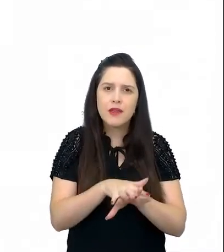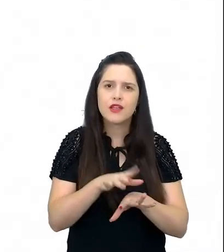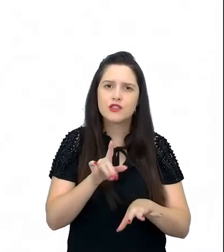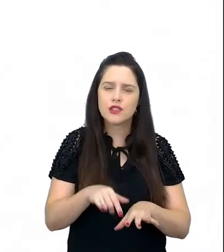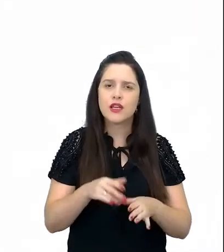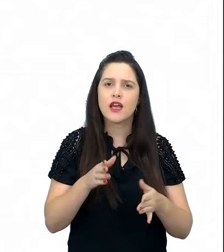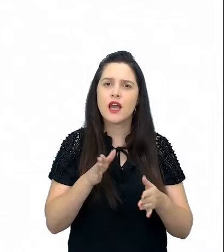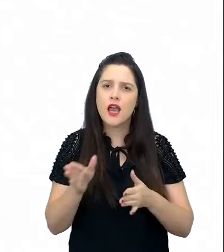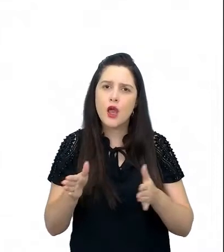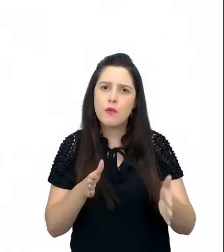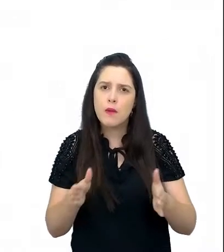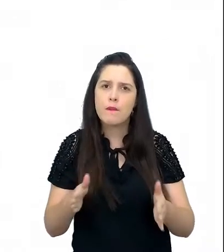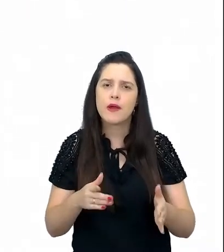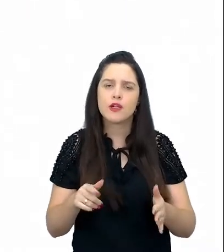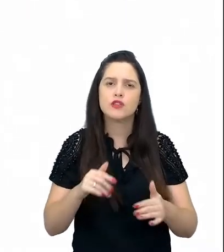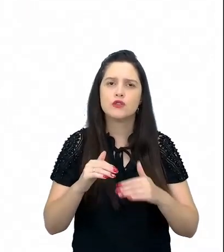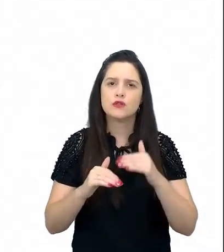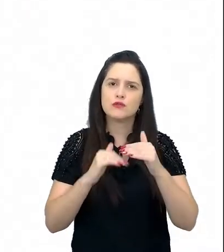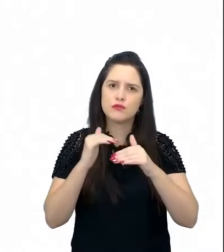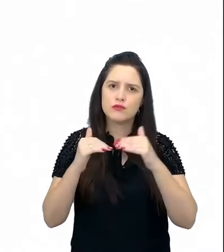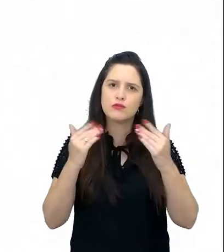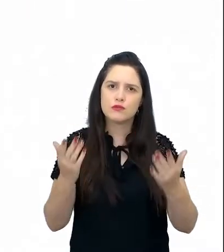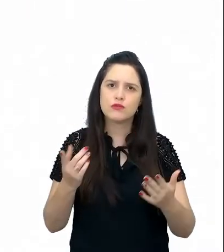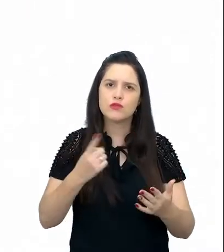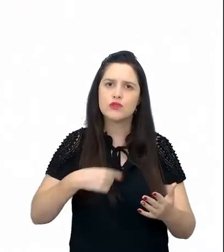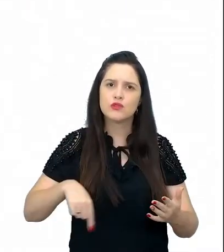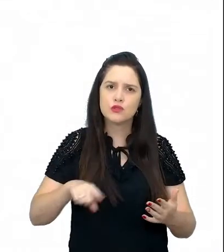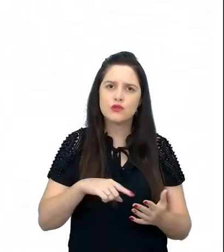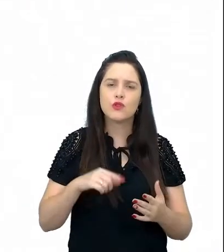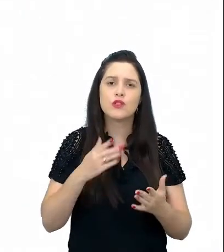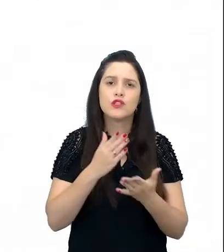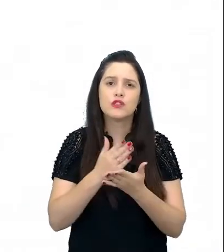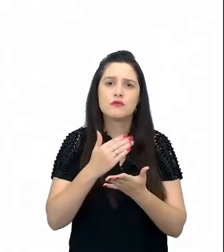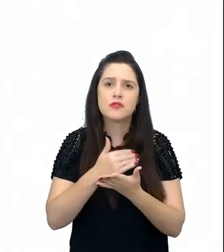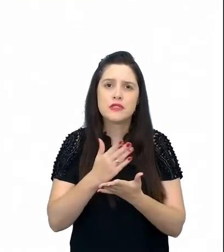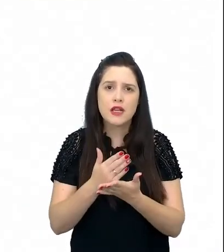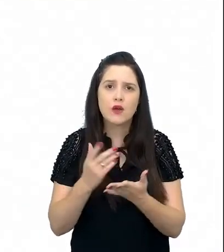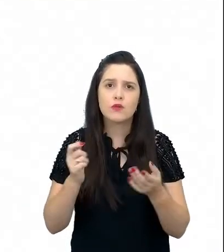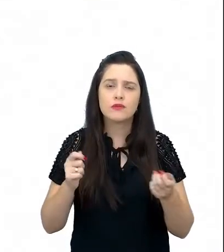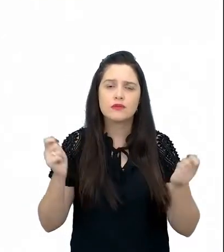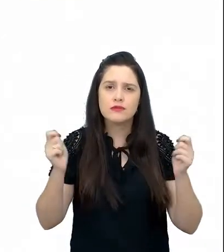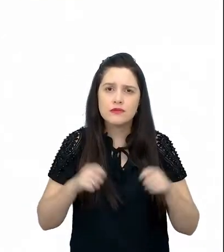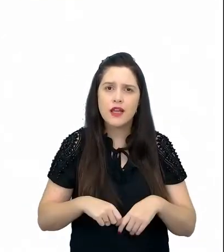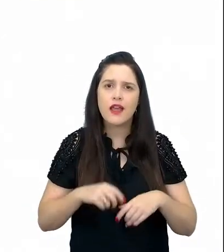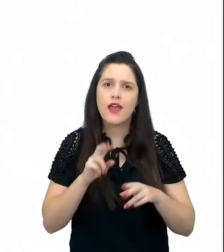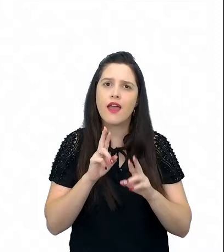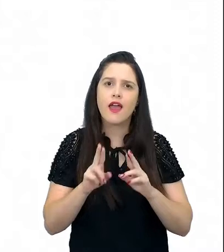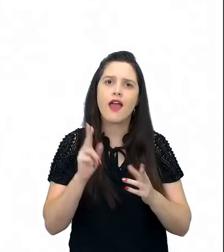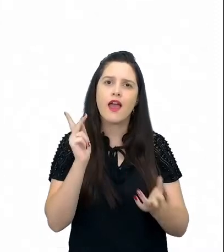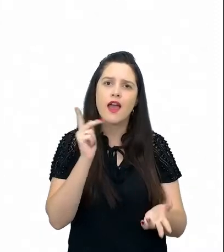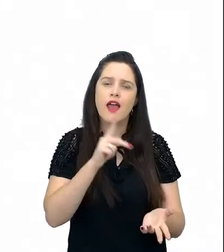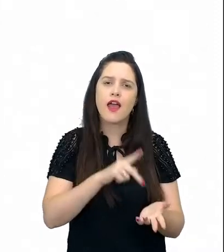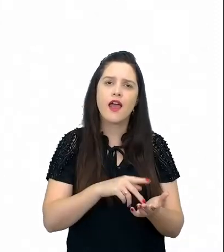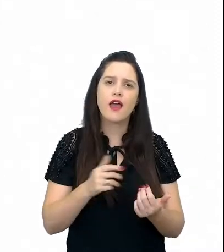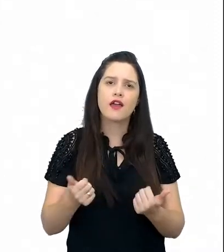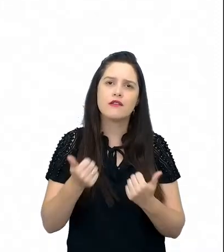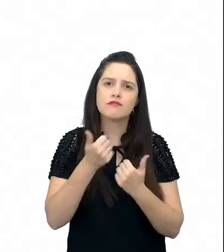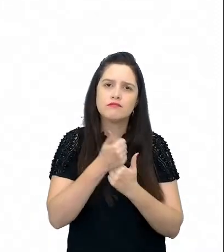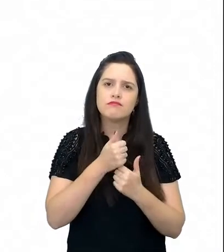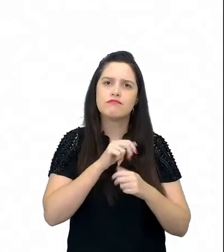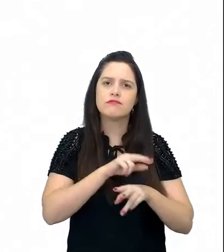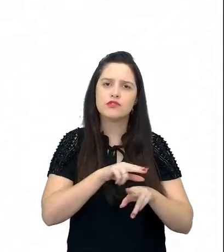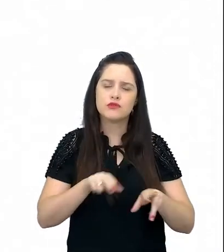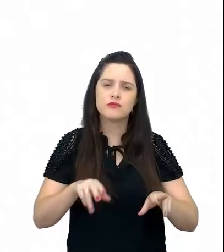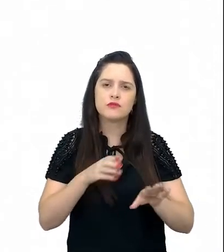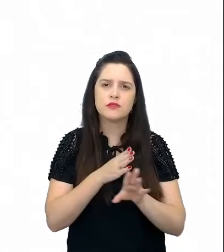parte dividida pela outra. Então, quando eu tenho essa divisão, ou seja, eu tenho praticamente a minha razão, é isso que eu tenho que pensar, são espécies